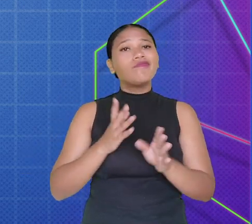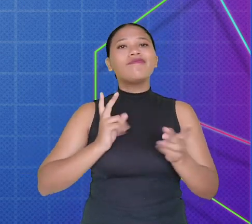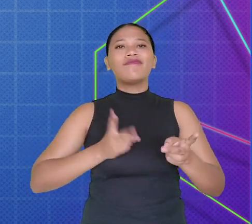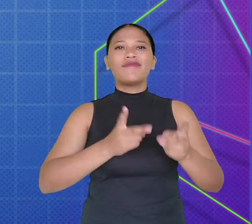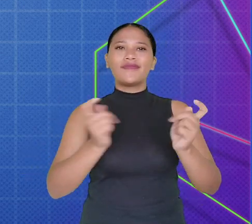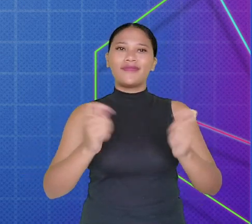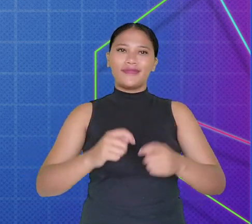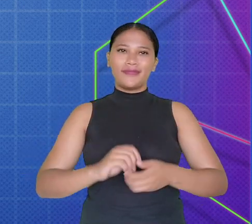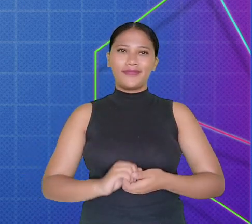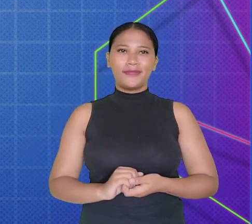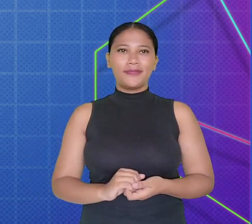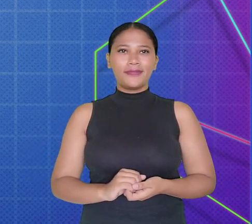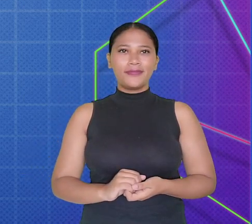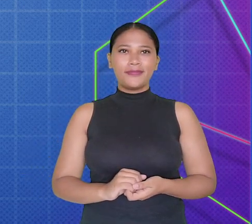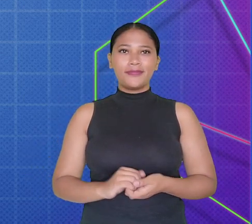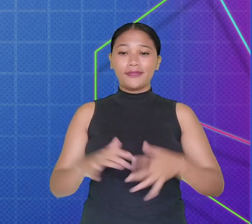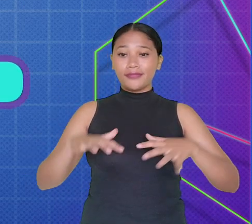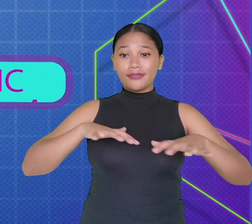a história principal.